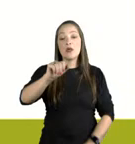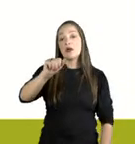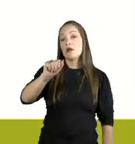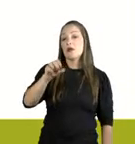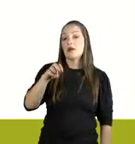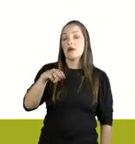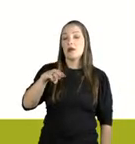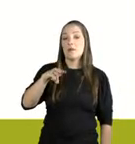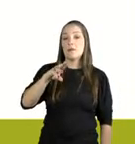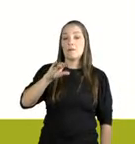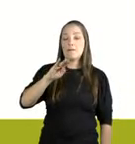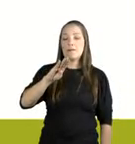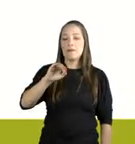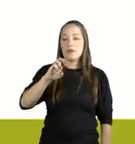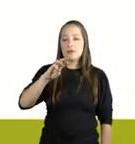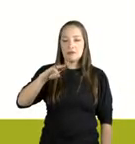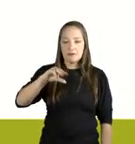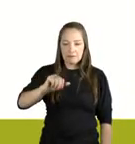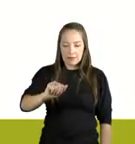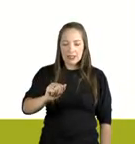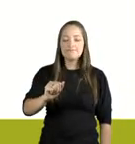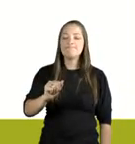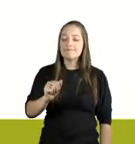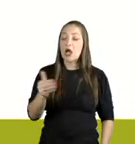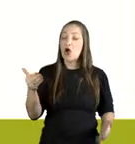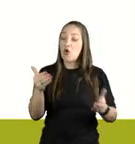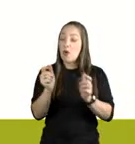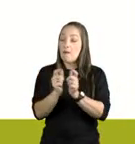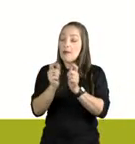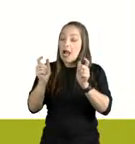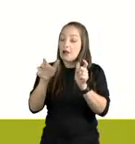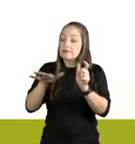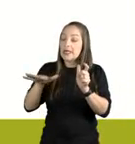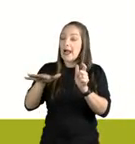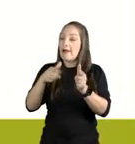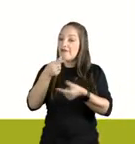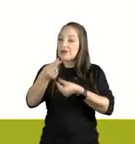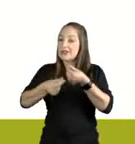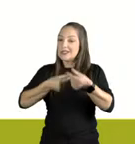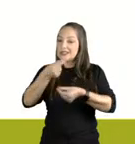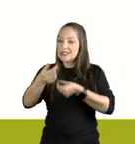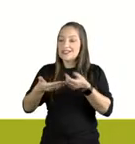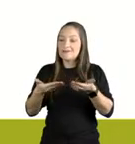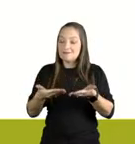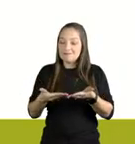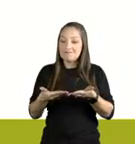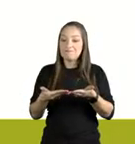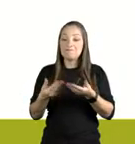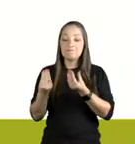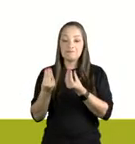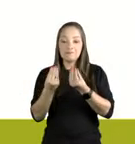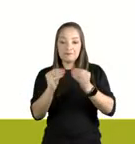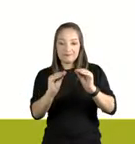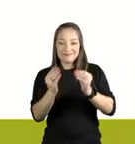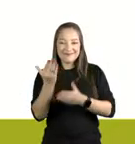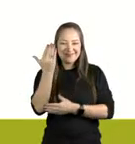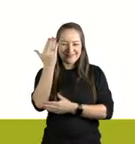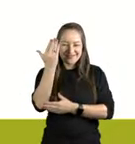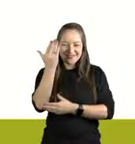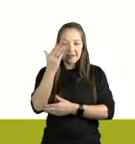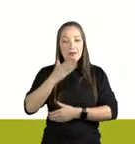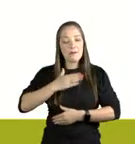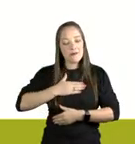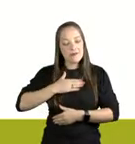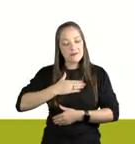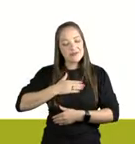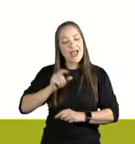das maiores no meu ramo para isso. E eu coloquei aqui algo que, para mim, tem tudo a ver com